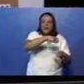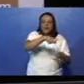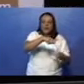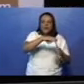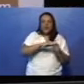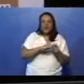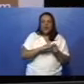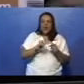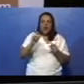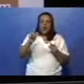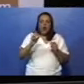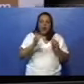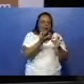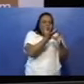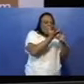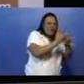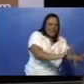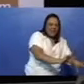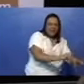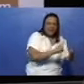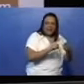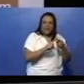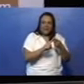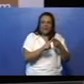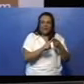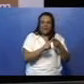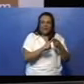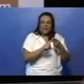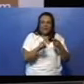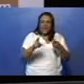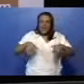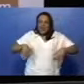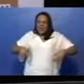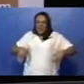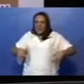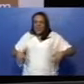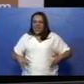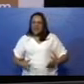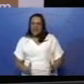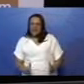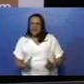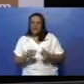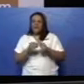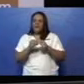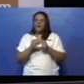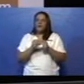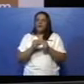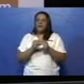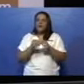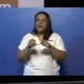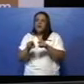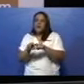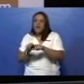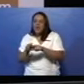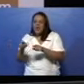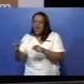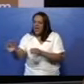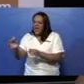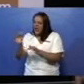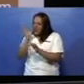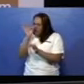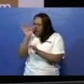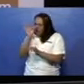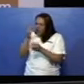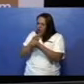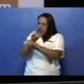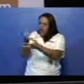outra característica da ilha é que ela me encheu de pétalas de uma cheirosa a flor cor de ouro que dá nos campos